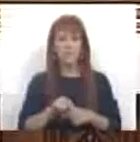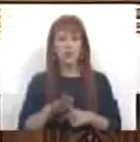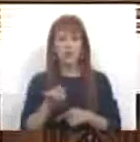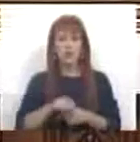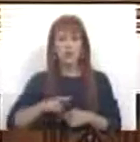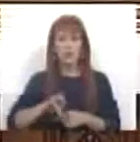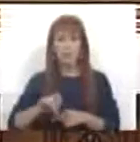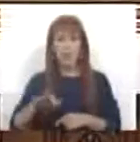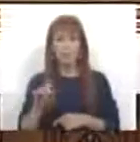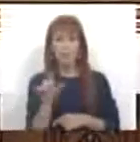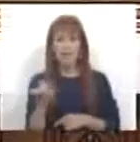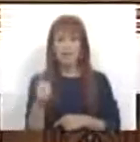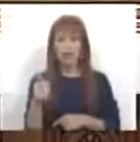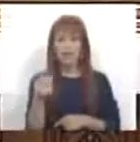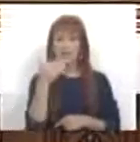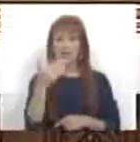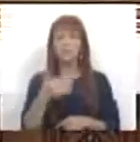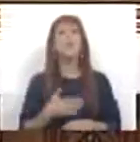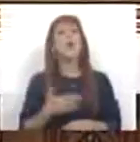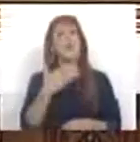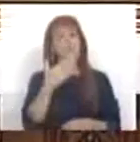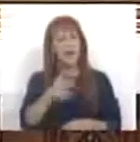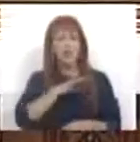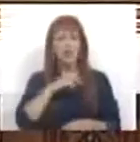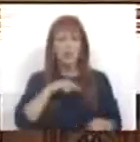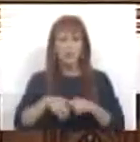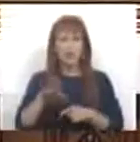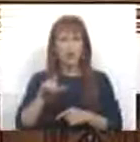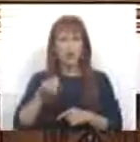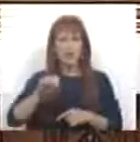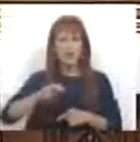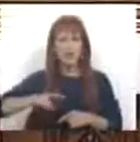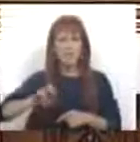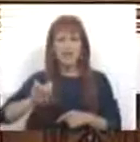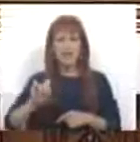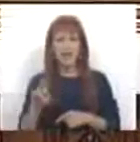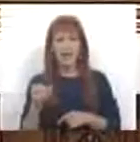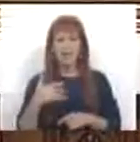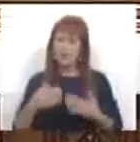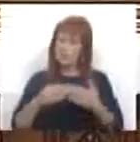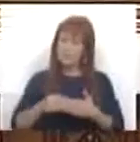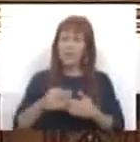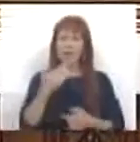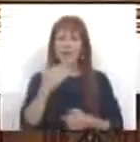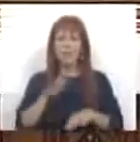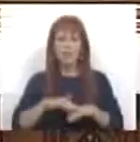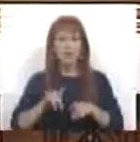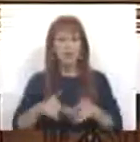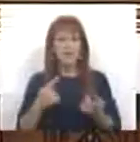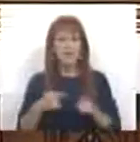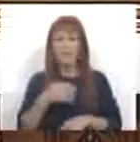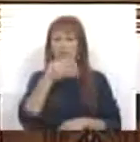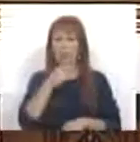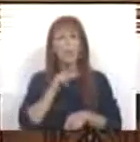José Manuel Pureza, do Bloco de Esquerda, faz favor. Muito obrigado. Sr. Deputado Luís Marques Guedes, queria cumprimentá-lo e agradecer o facto de se